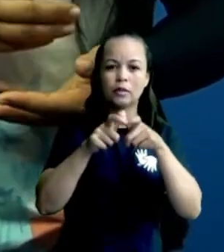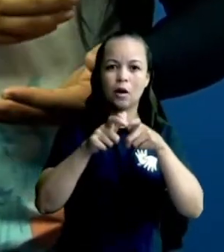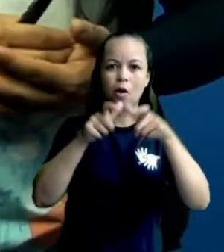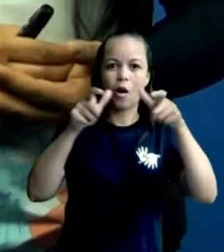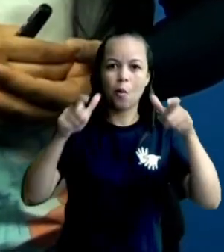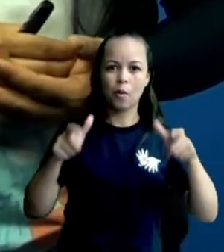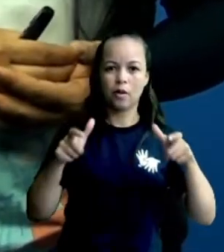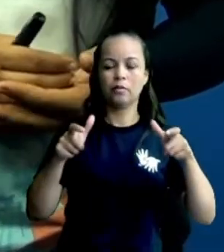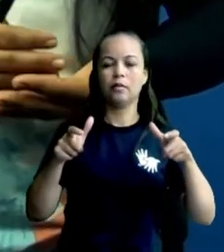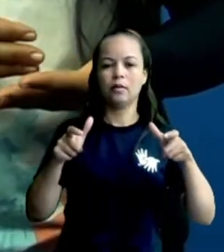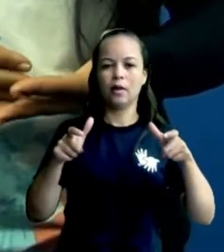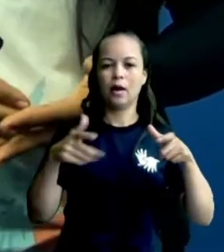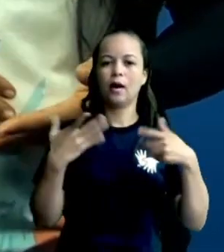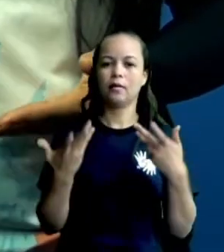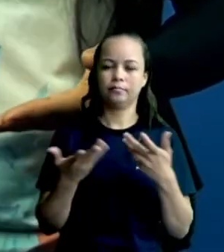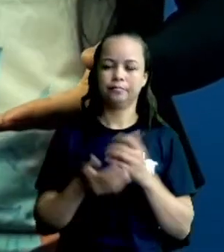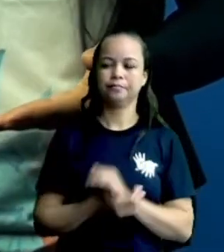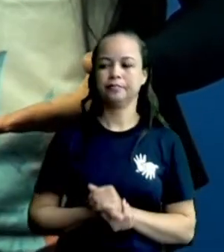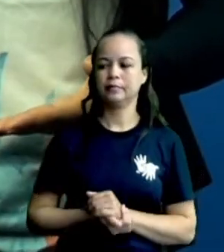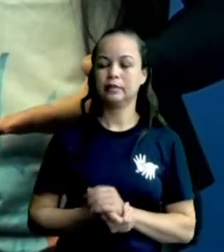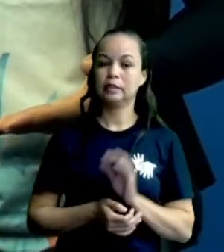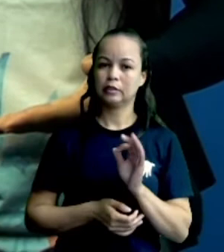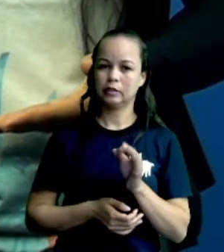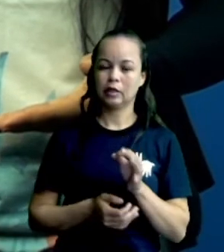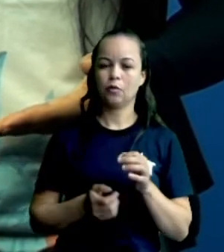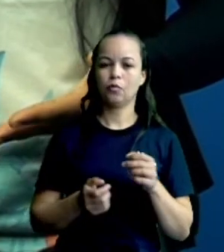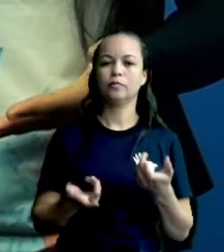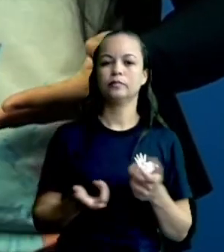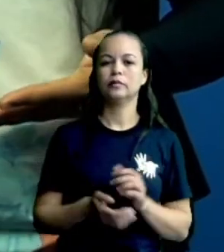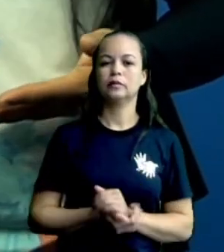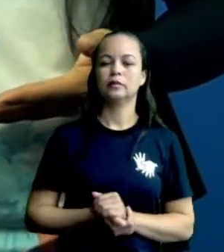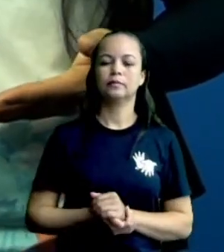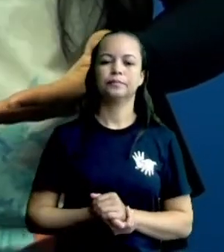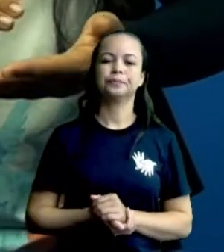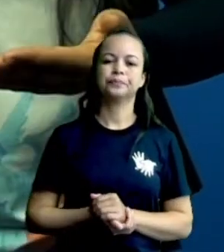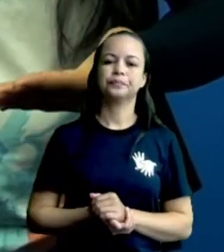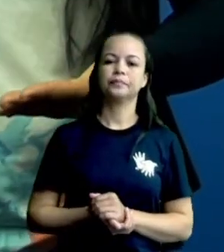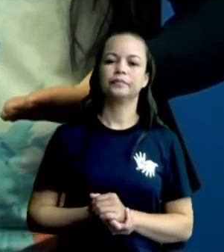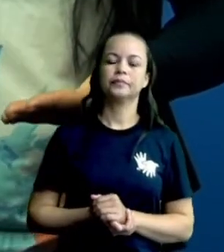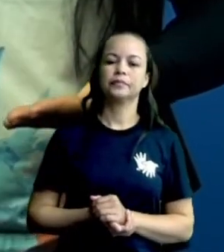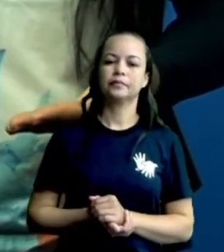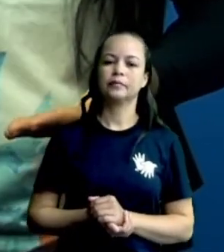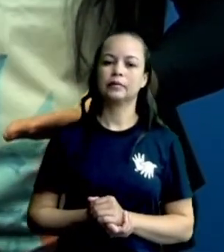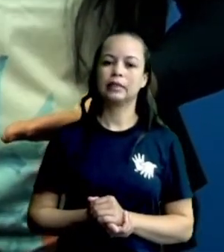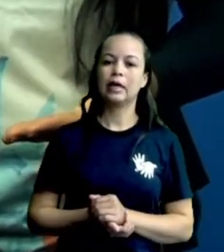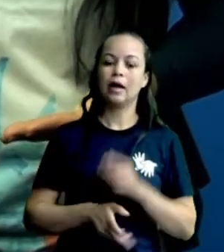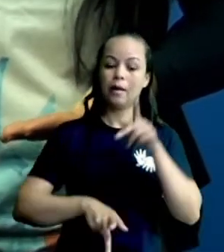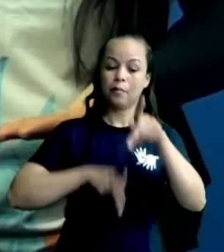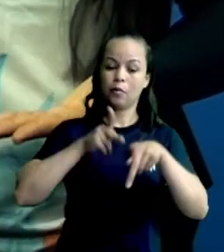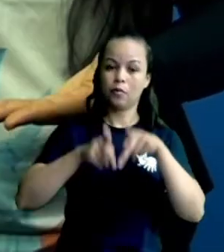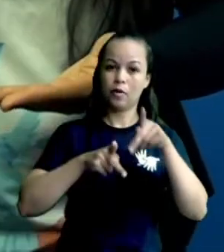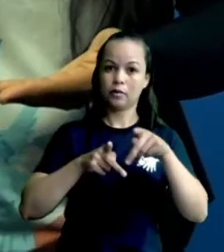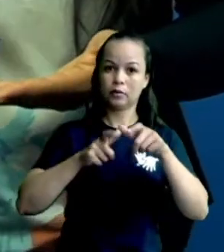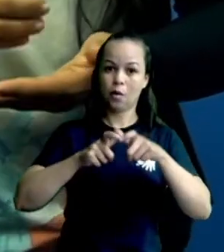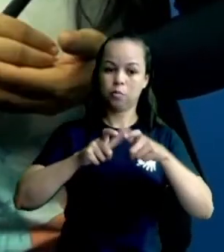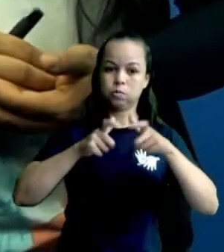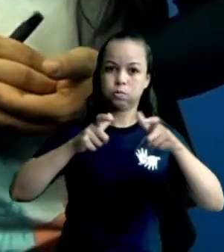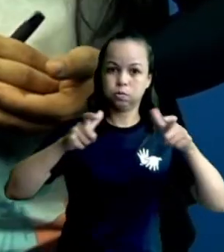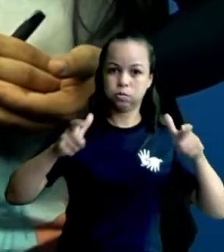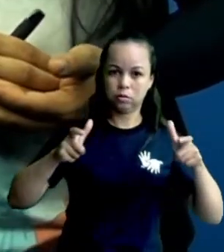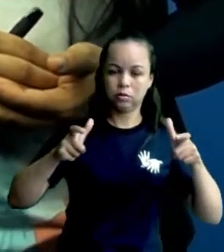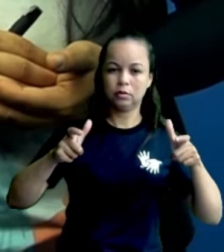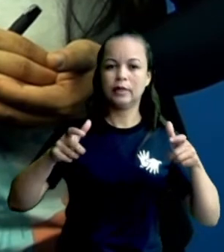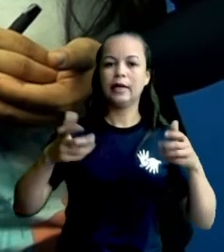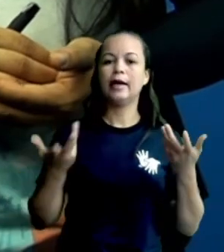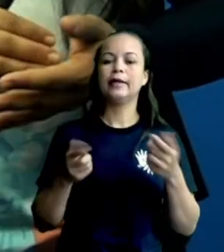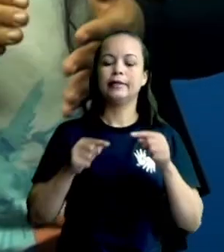custos, tá certo? Então, espaço aumenta, a população aumenta e o